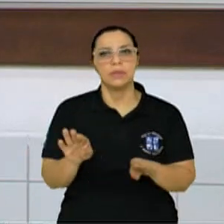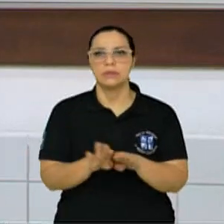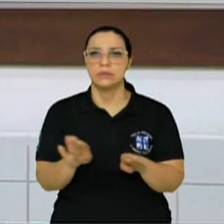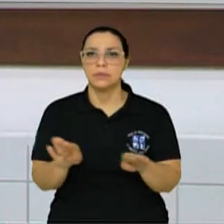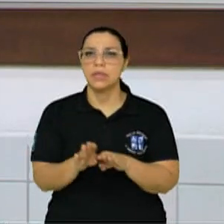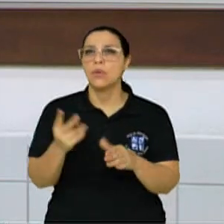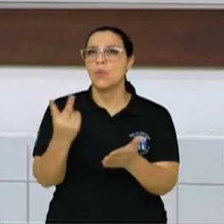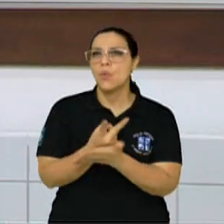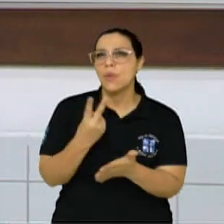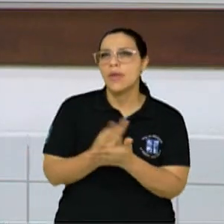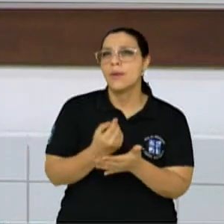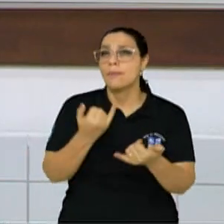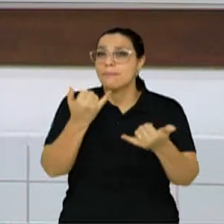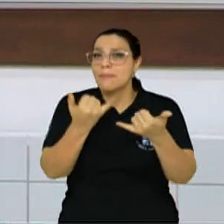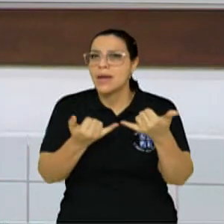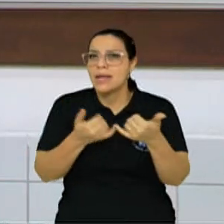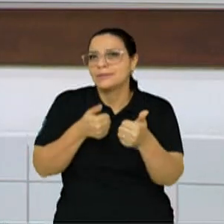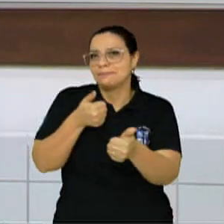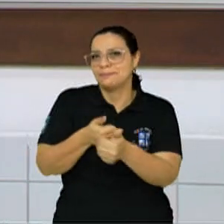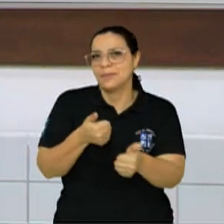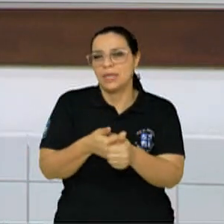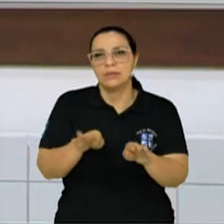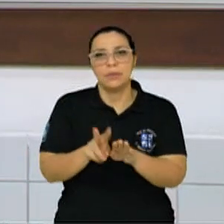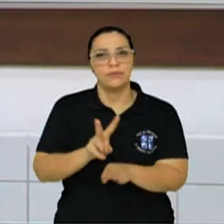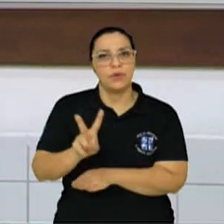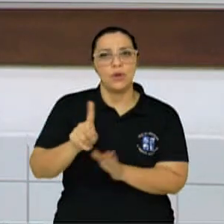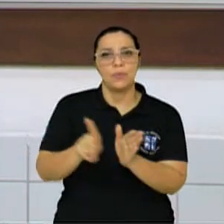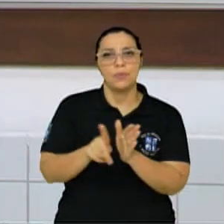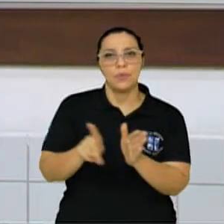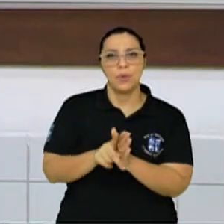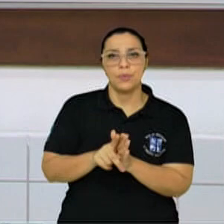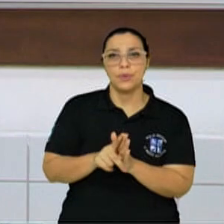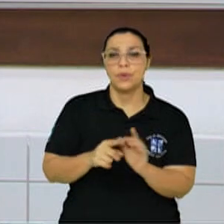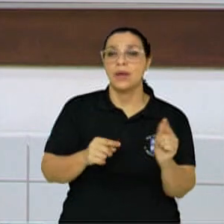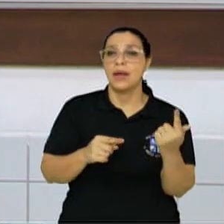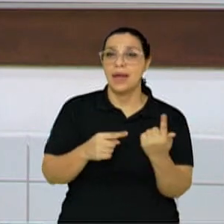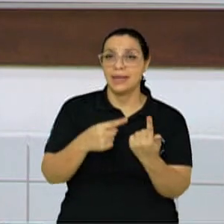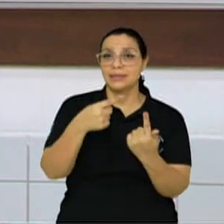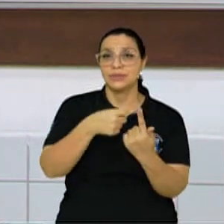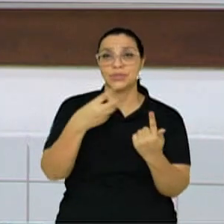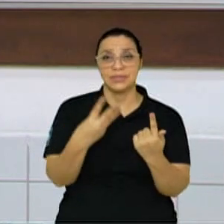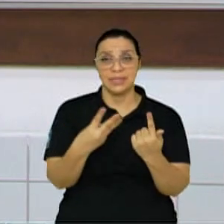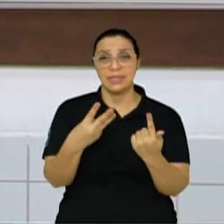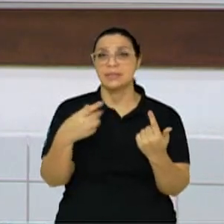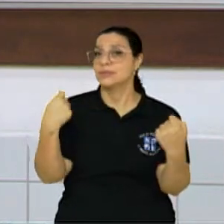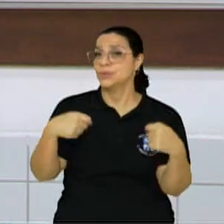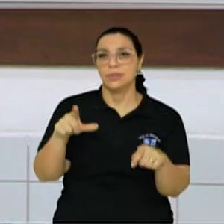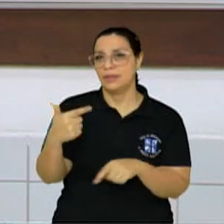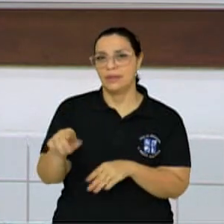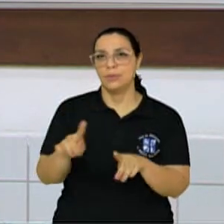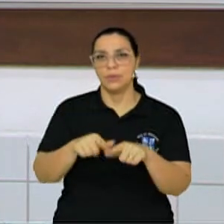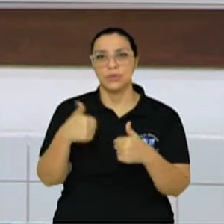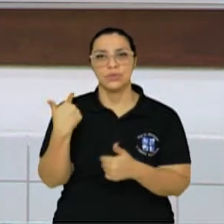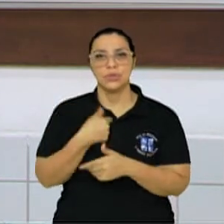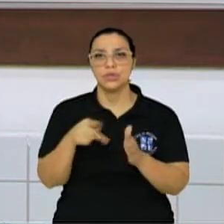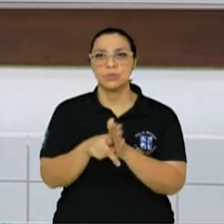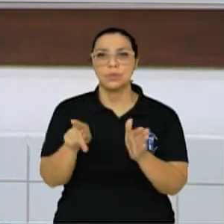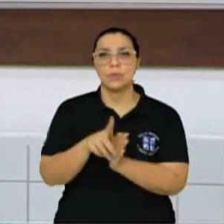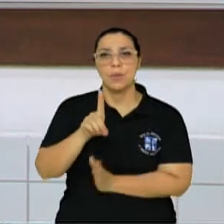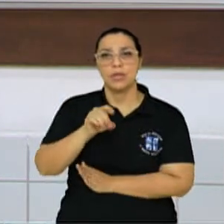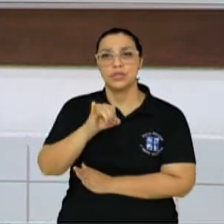porque é o erro de aproximação do valor de raiz quadrada de 7, que é um número irracional, ou seja, uma dízima